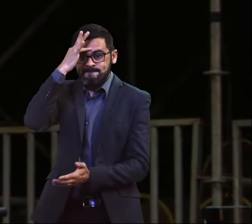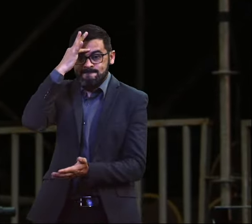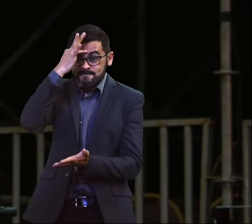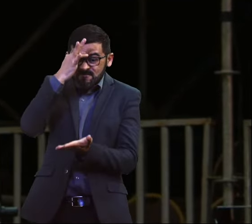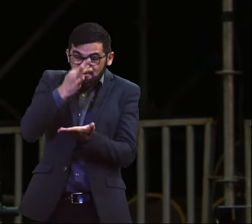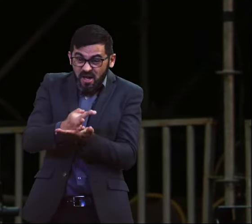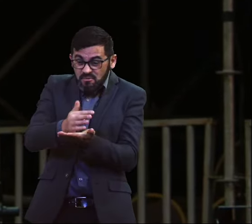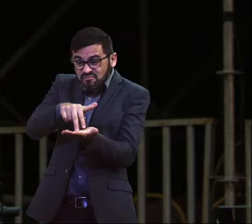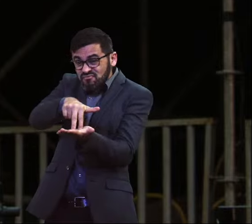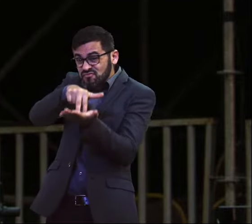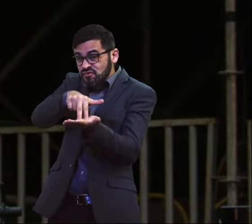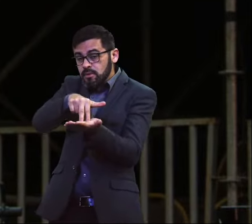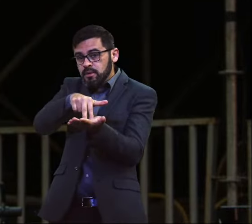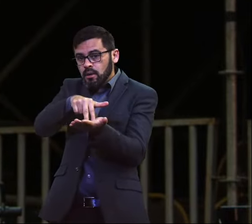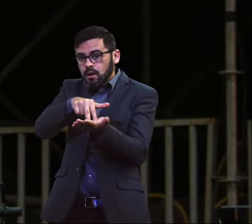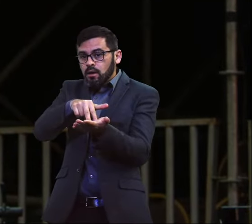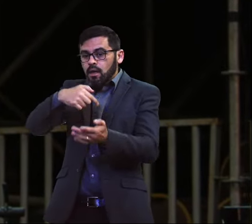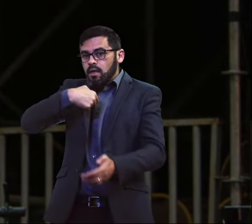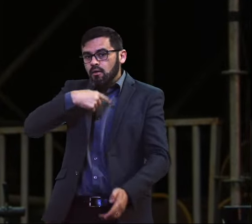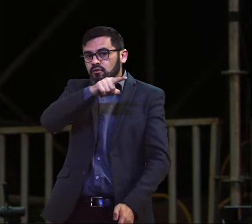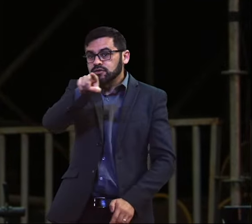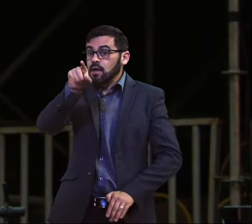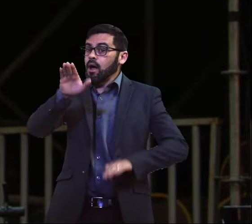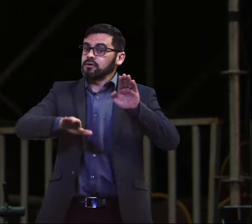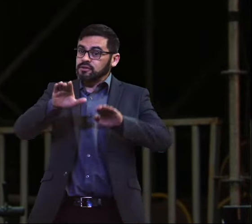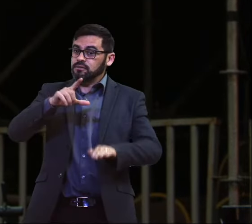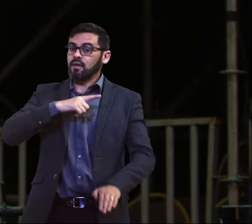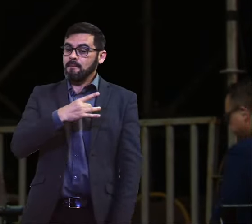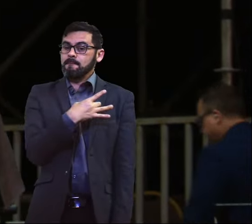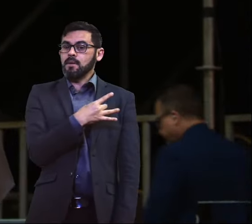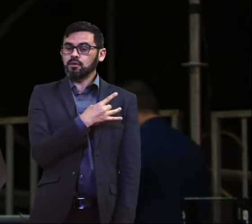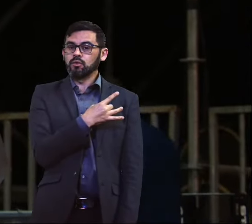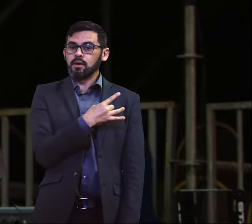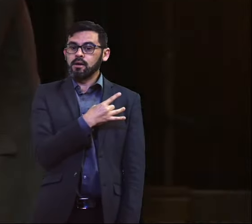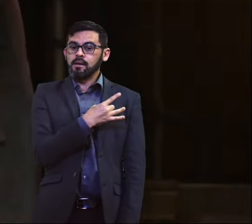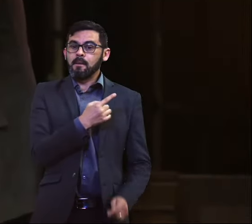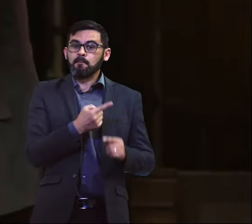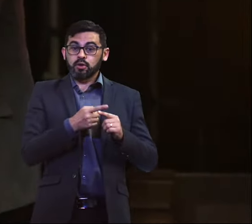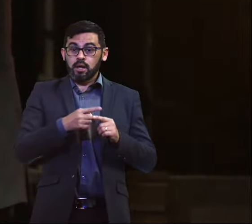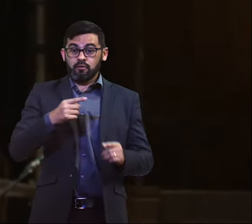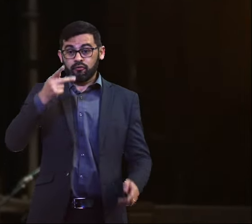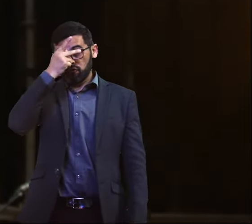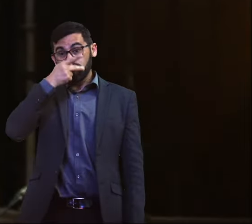Eu e você provavelmente eu teria medo. A Bíblia diz que os que chegaram perto da fornalha morreram.